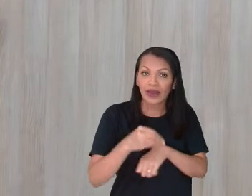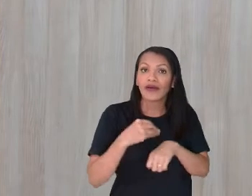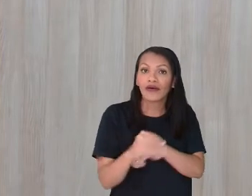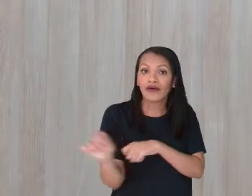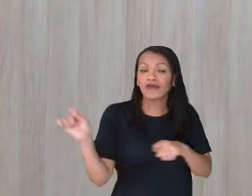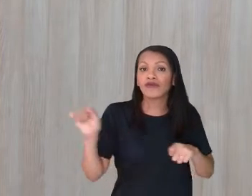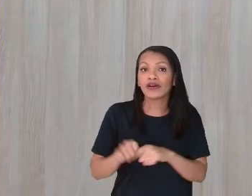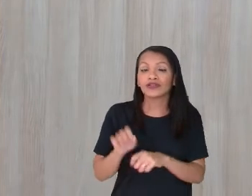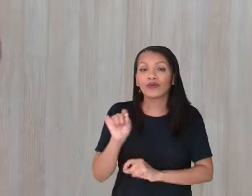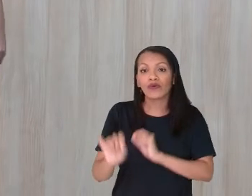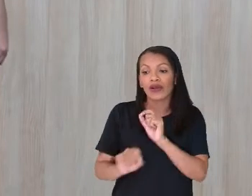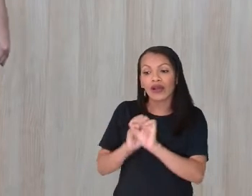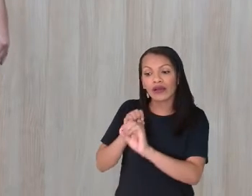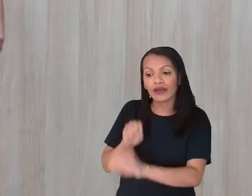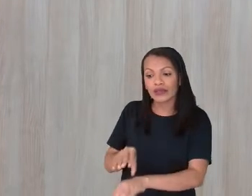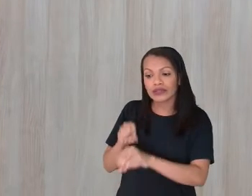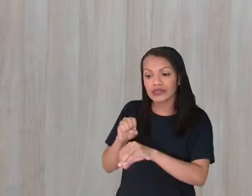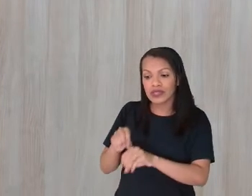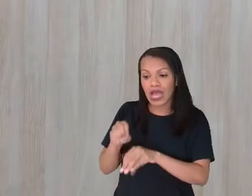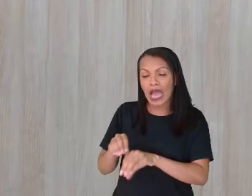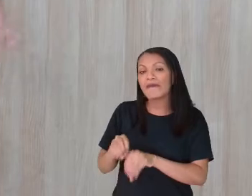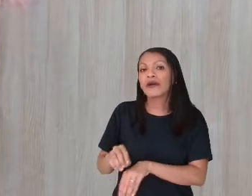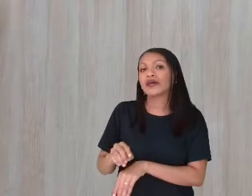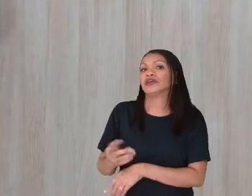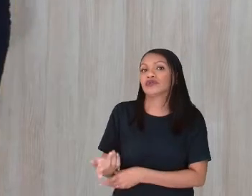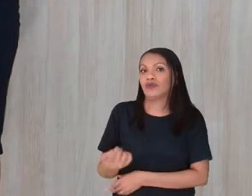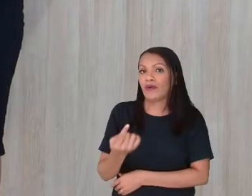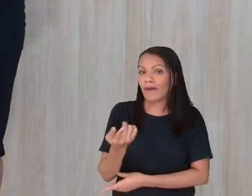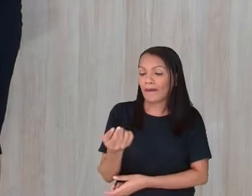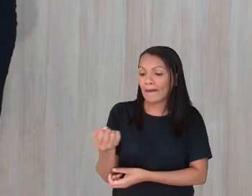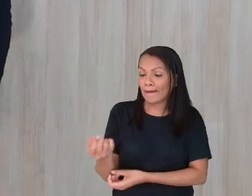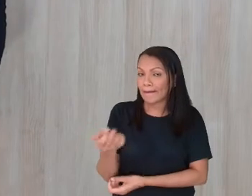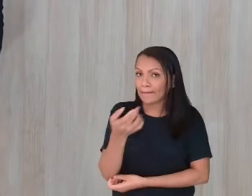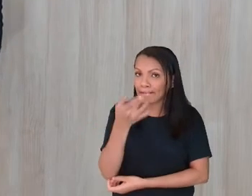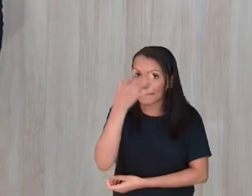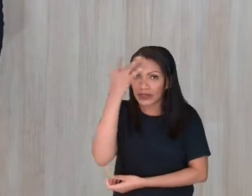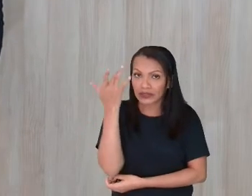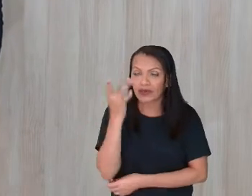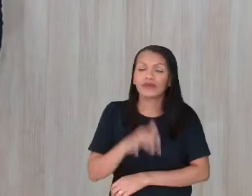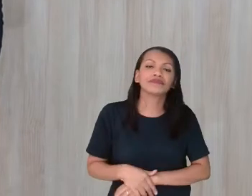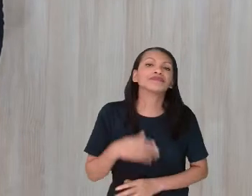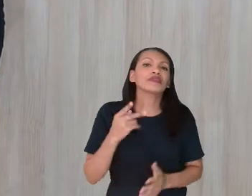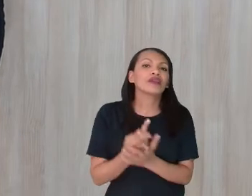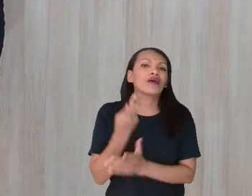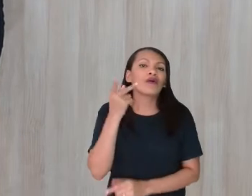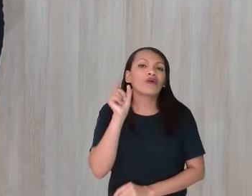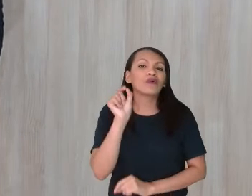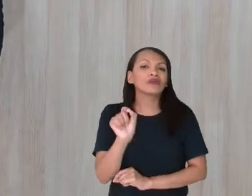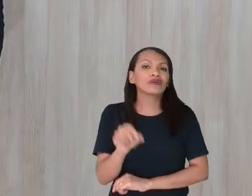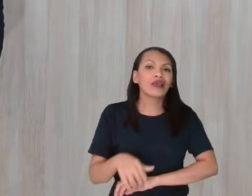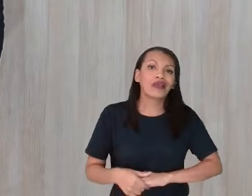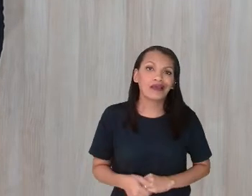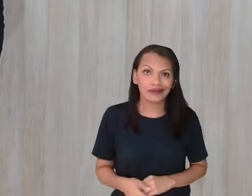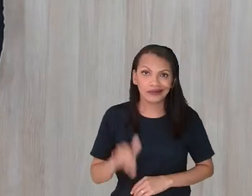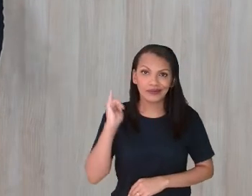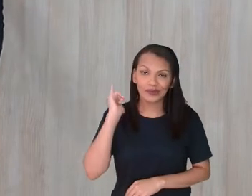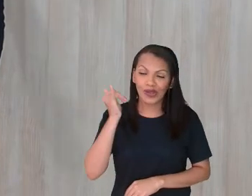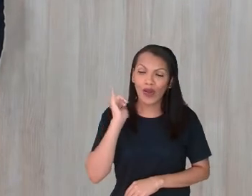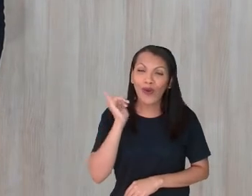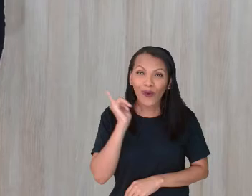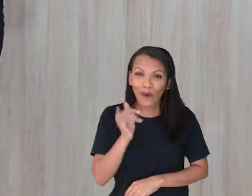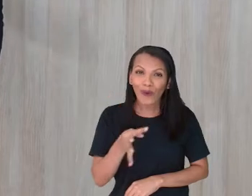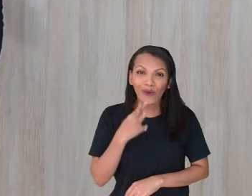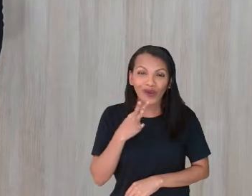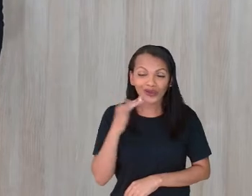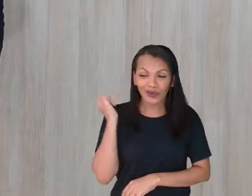esse ensinamento moral, né? E aí acontece com ele mais ou menos o que acontecia com os contos de fada, né? Como